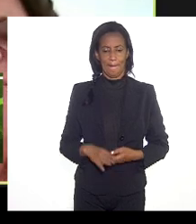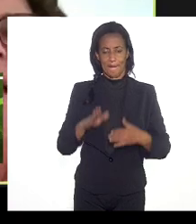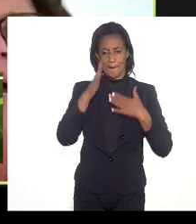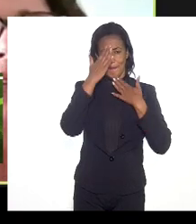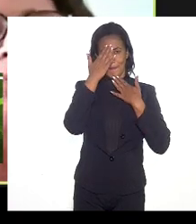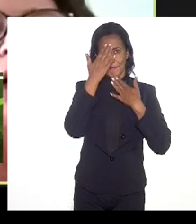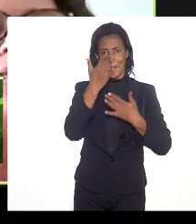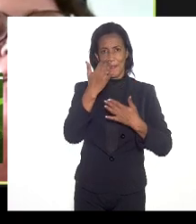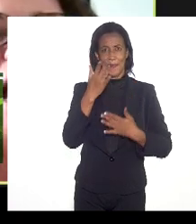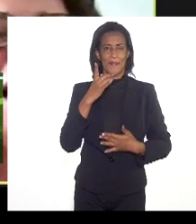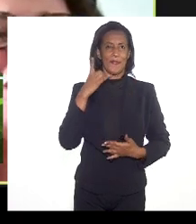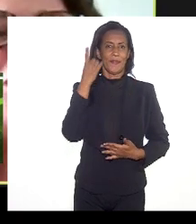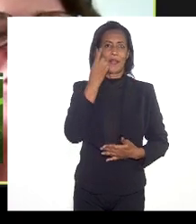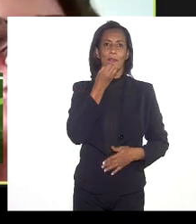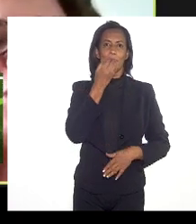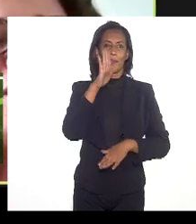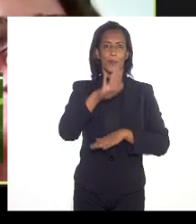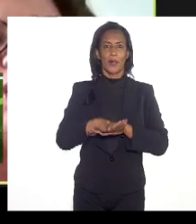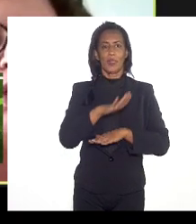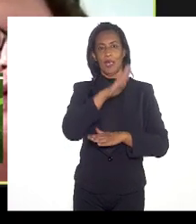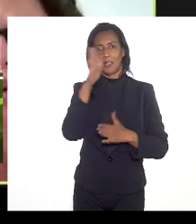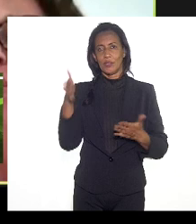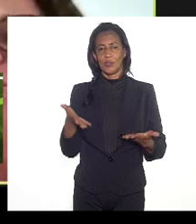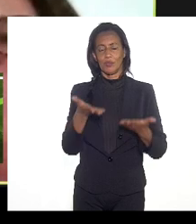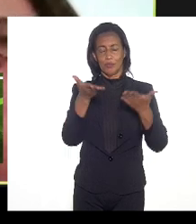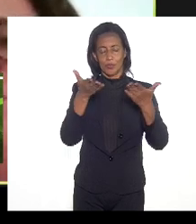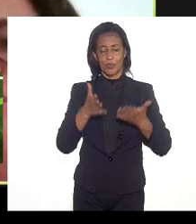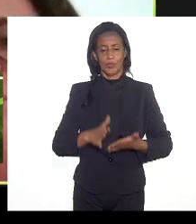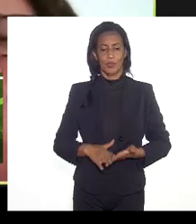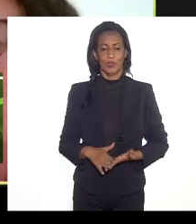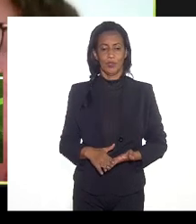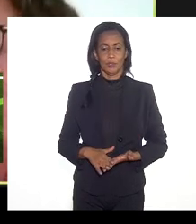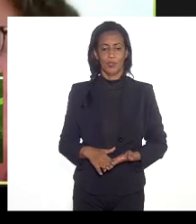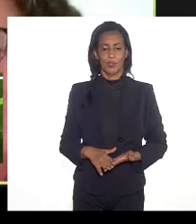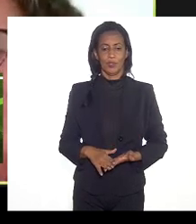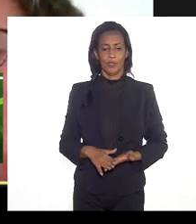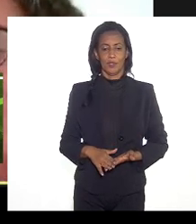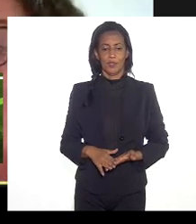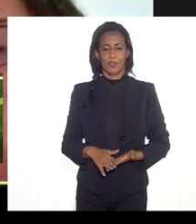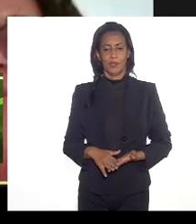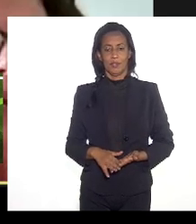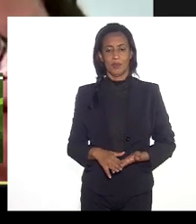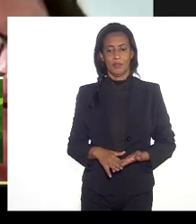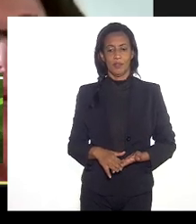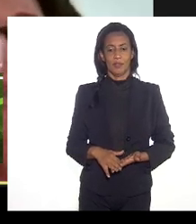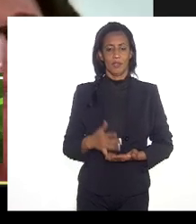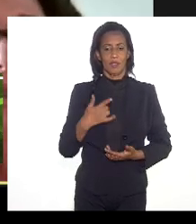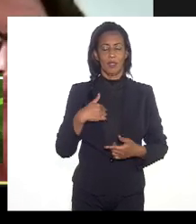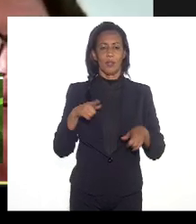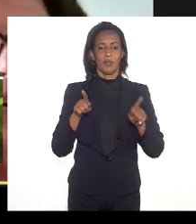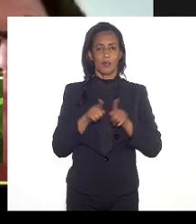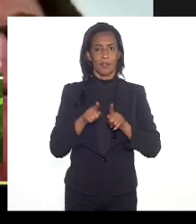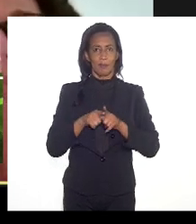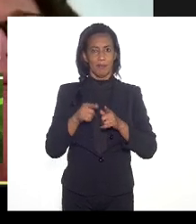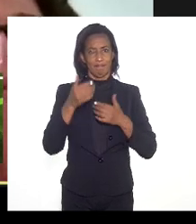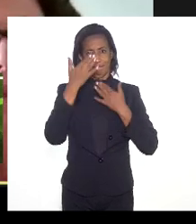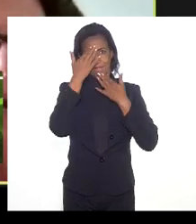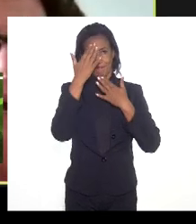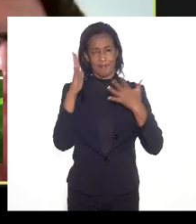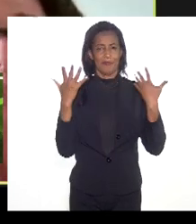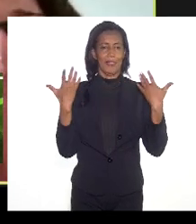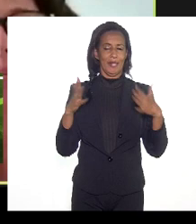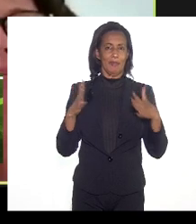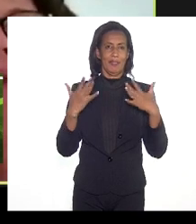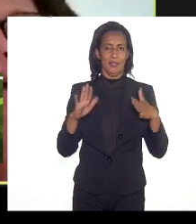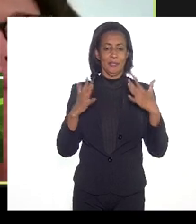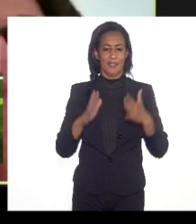Obrigada, deputada. Boa tarde a todas, todos, todes. Eu também quero agradecer e